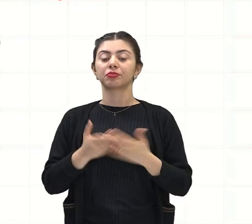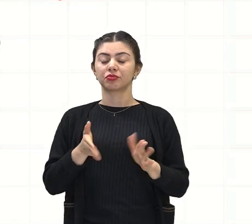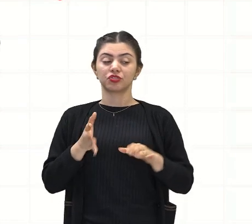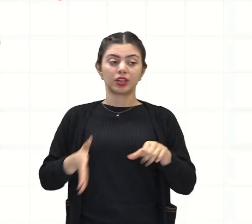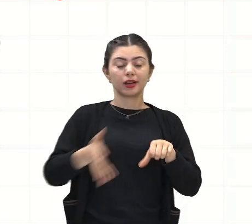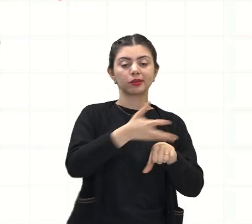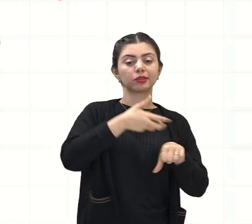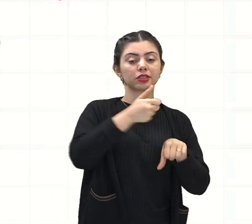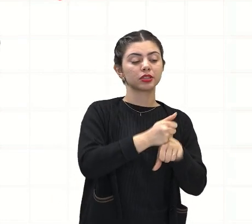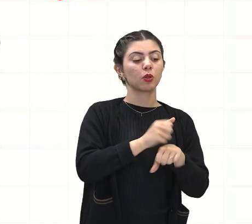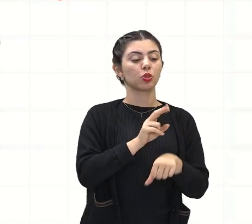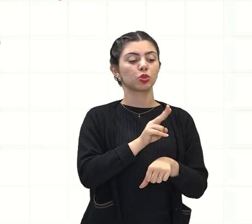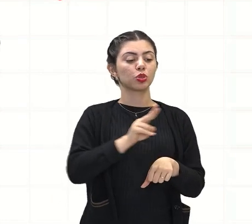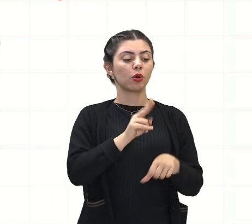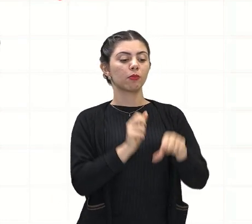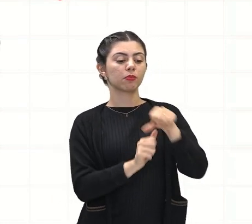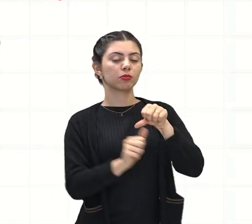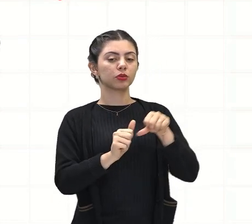nome à ilha de